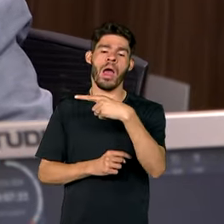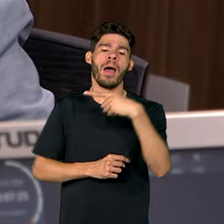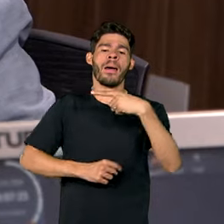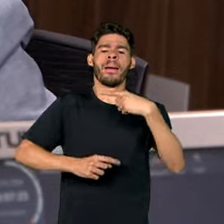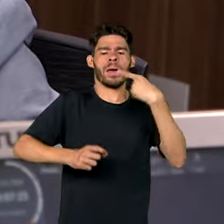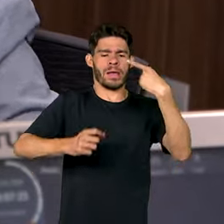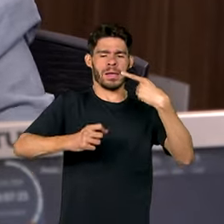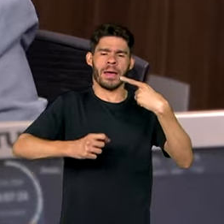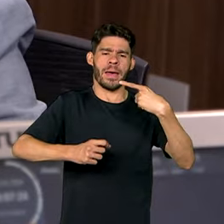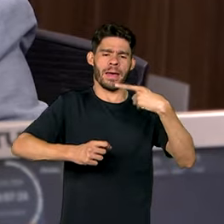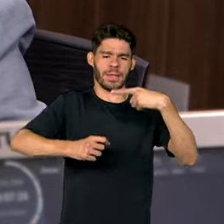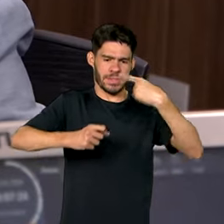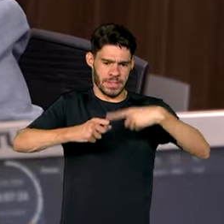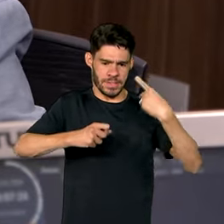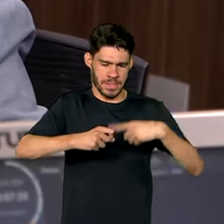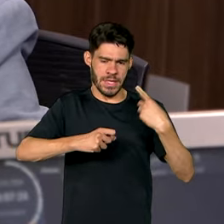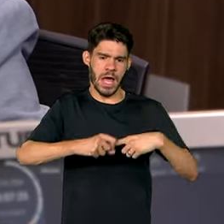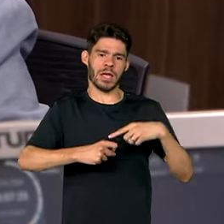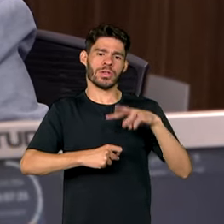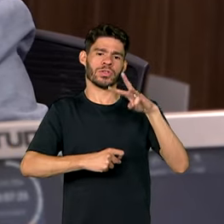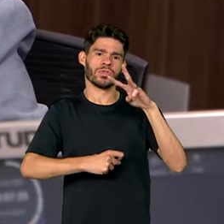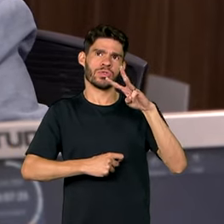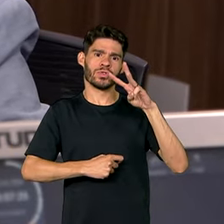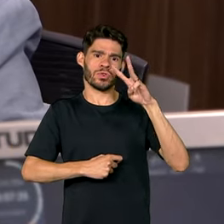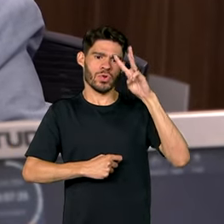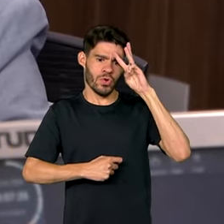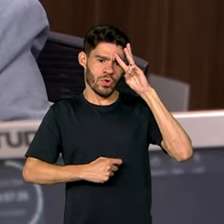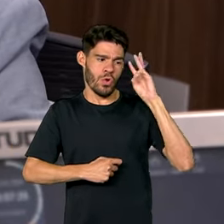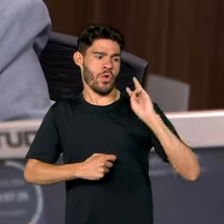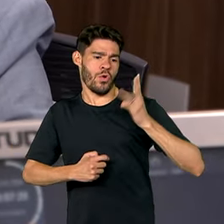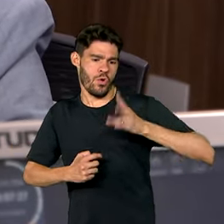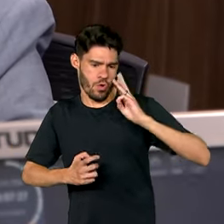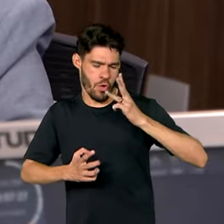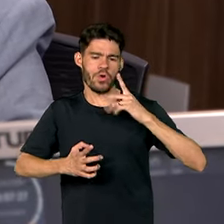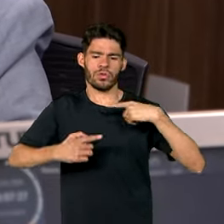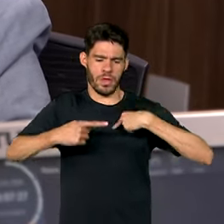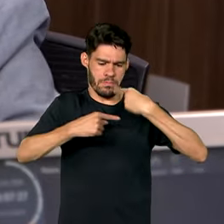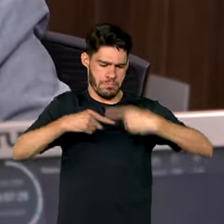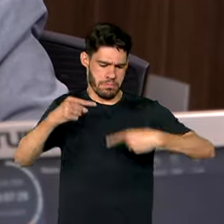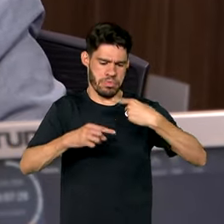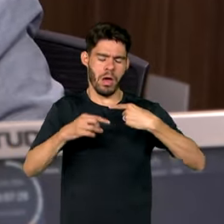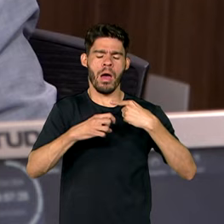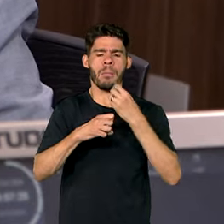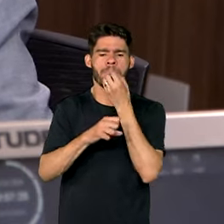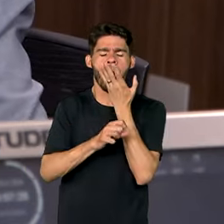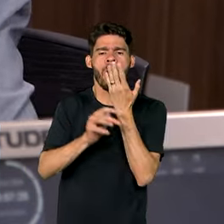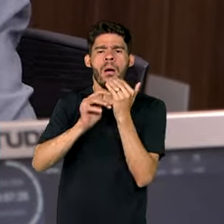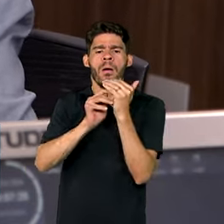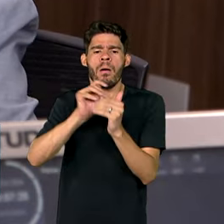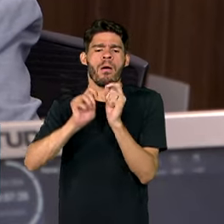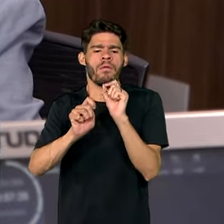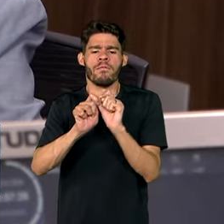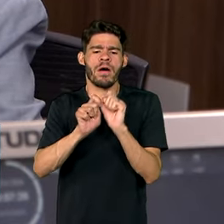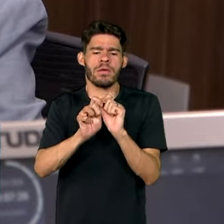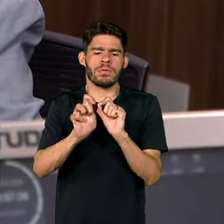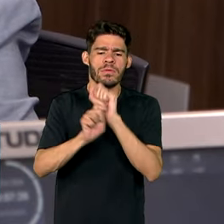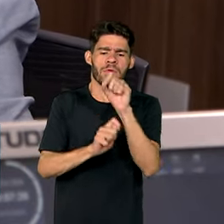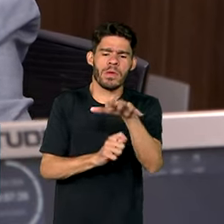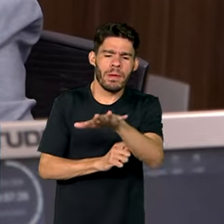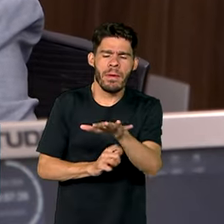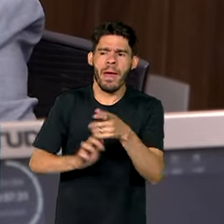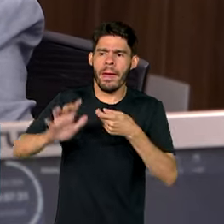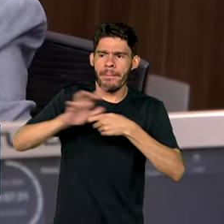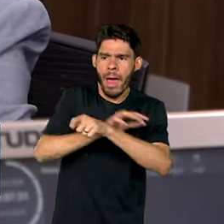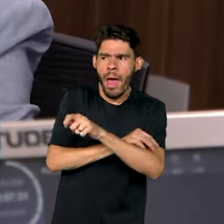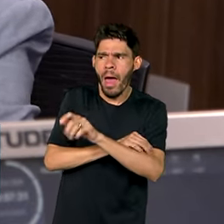assim muito bem acolhida teve grandes avanços Porque discutiu-se como é que a gente faz com que a área mais